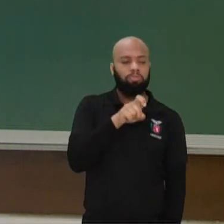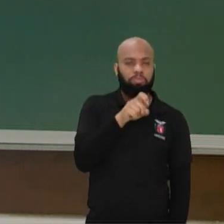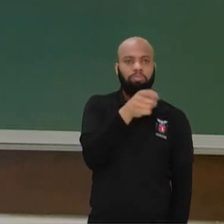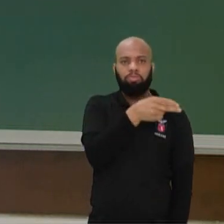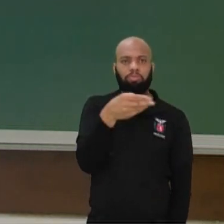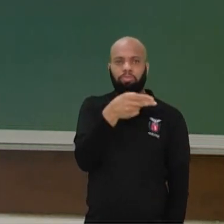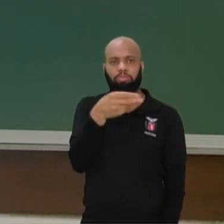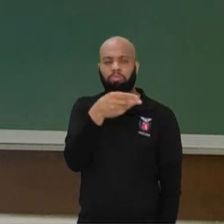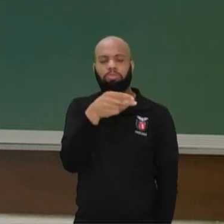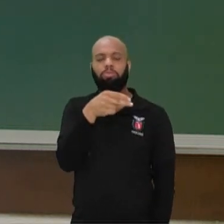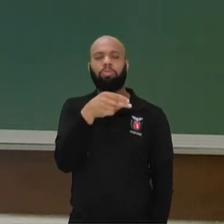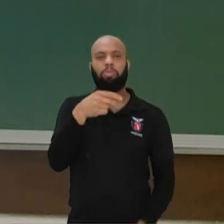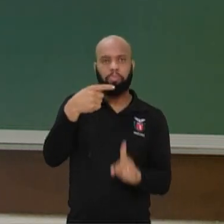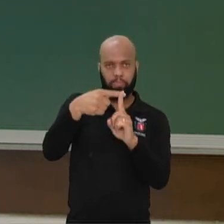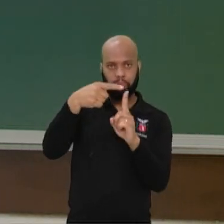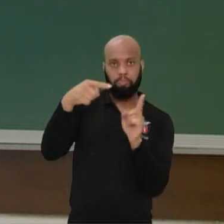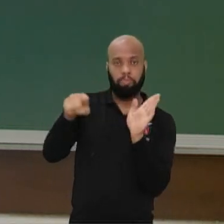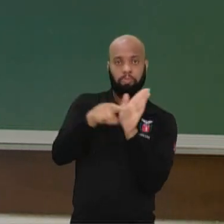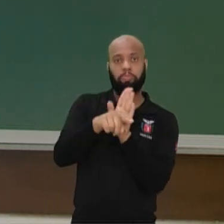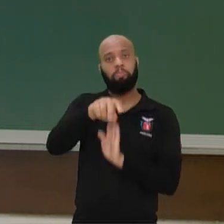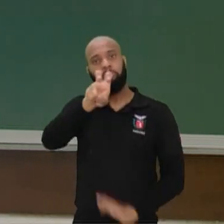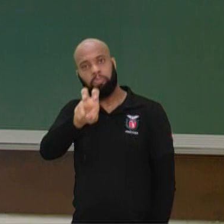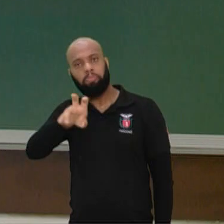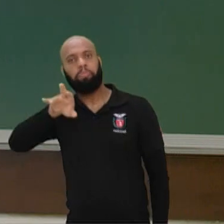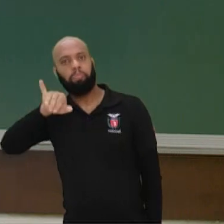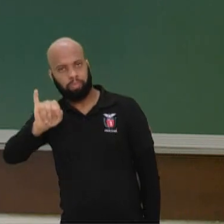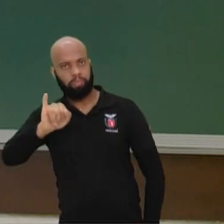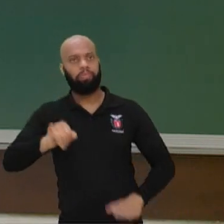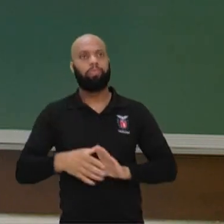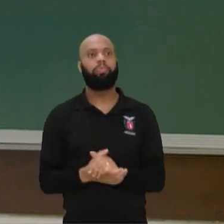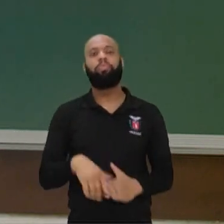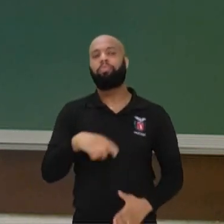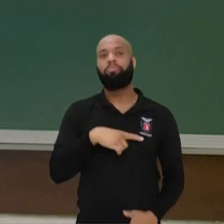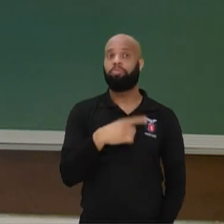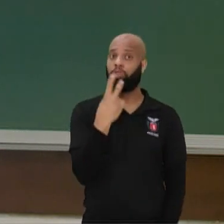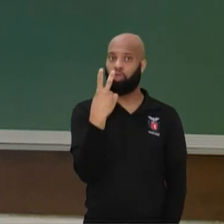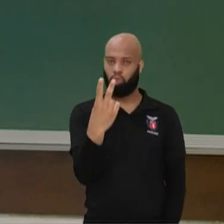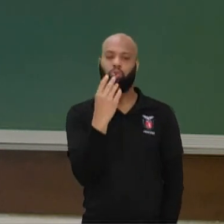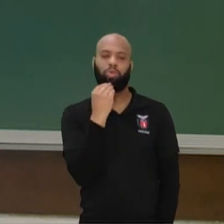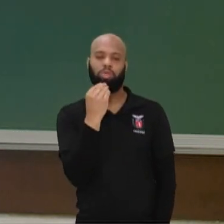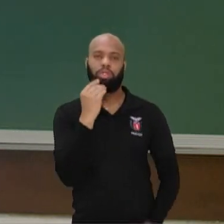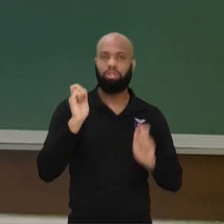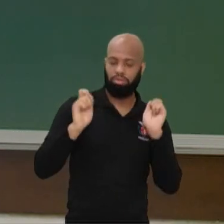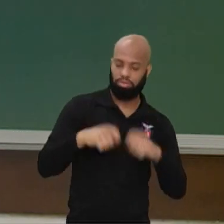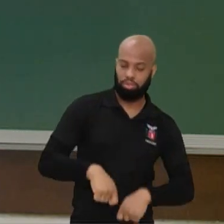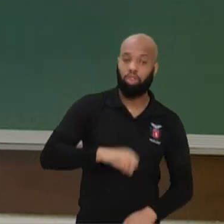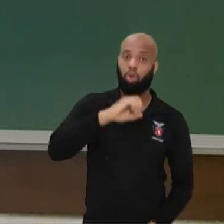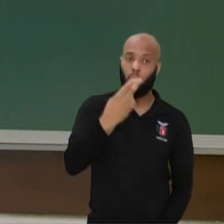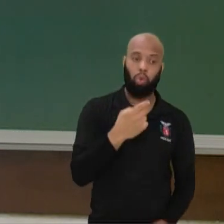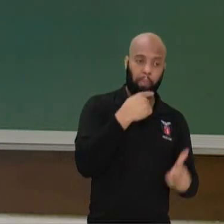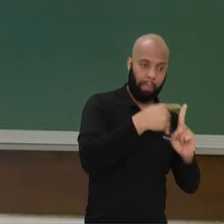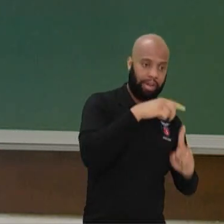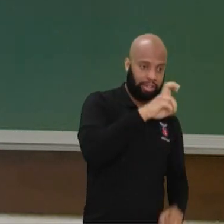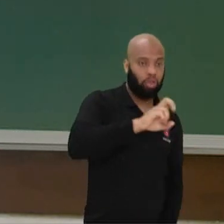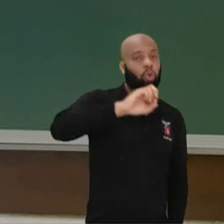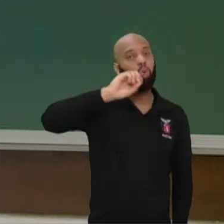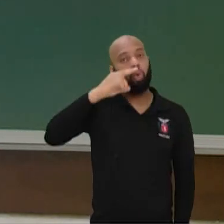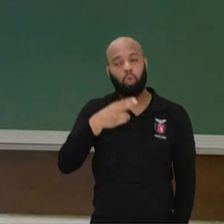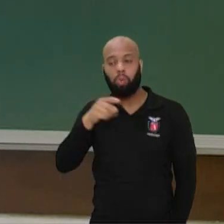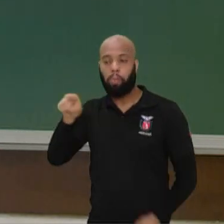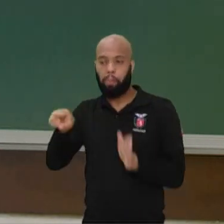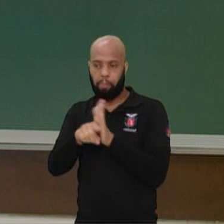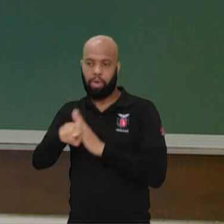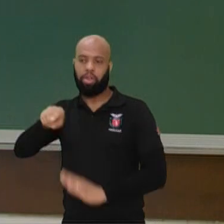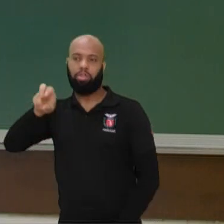ser 5i ou menos 5i. Nós temos duas soluções para esse número, para